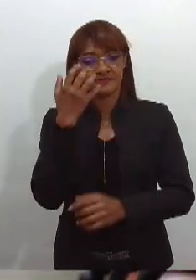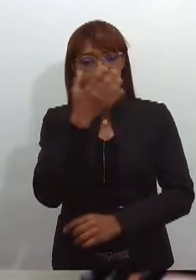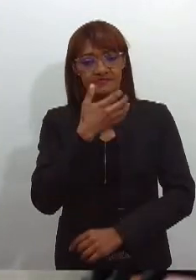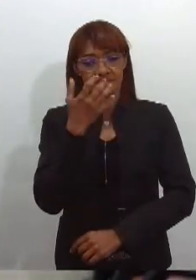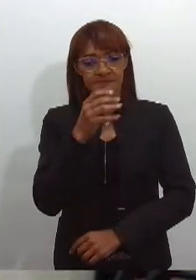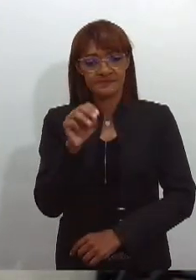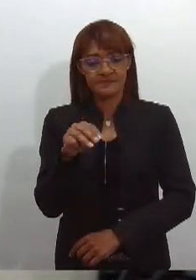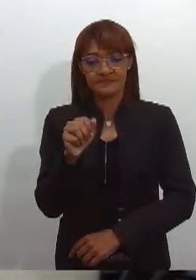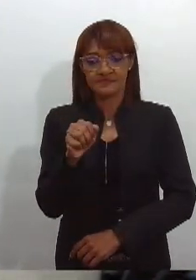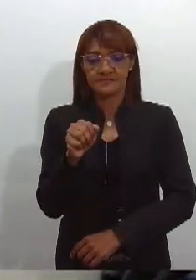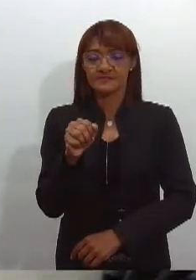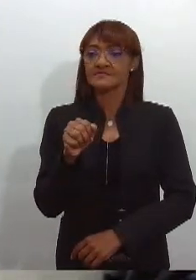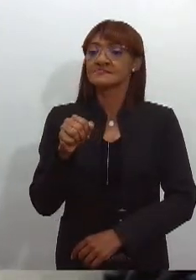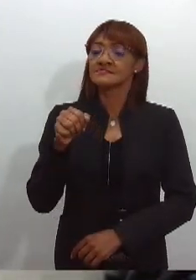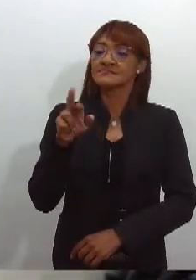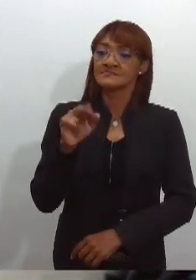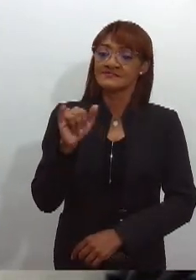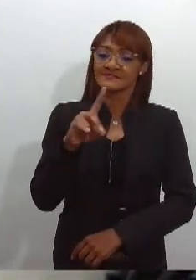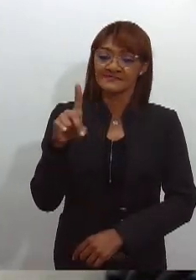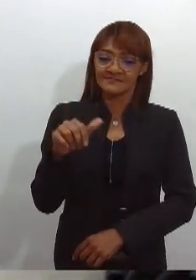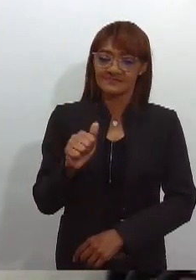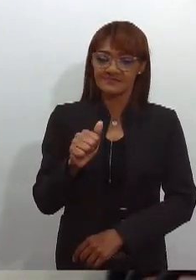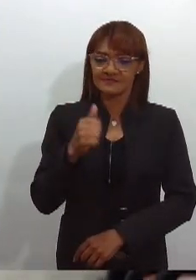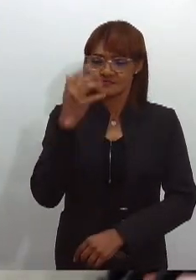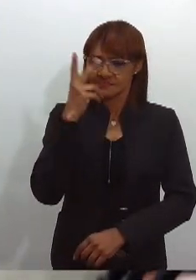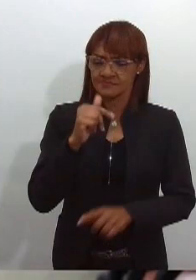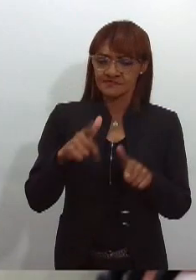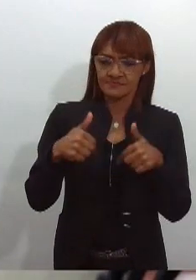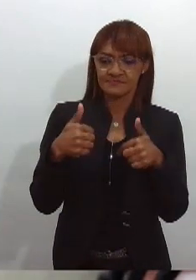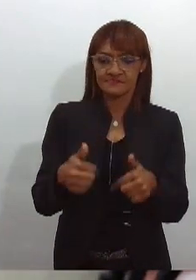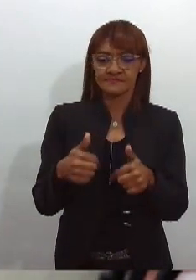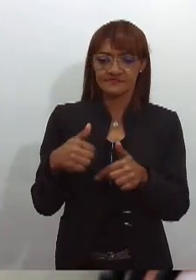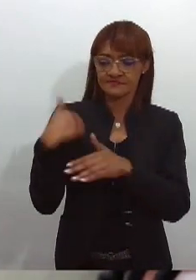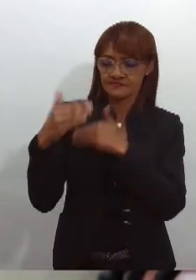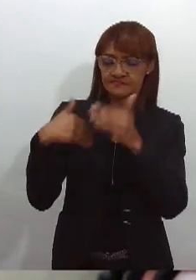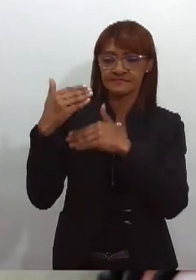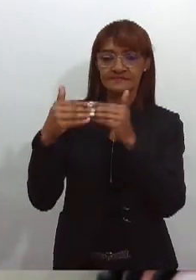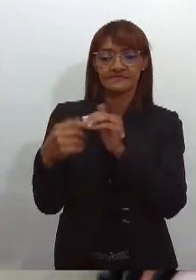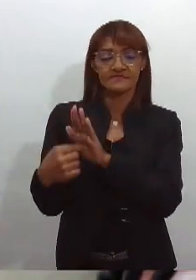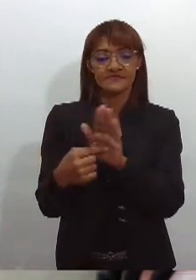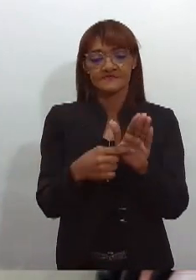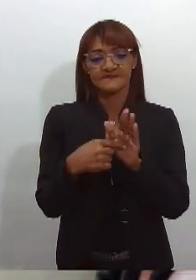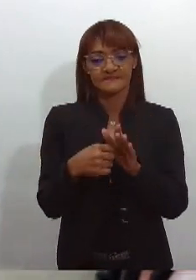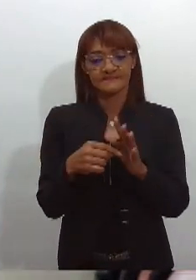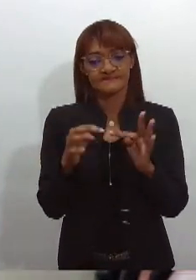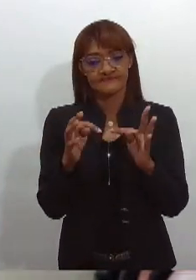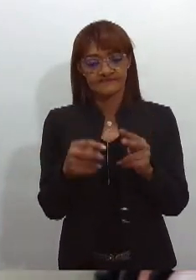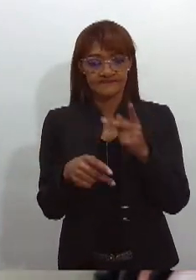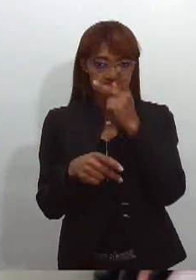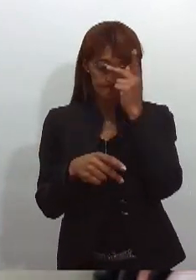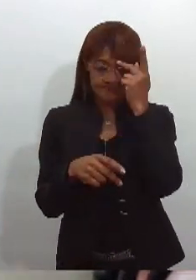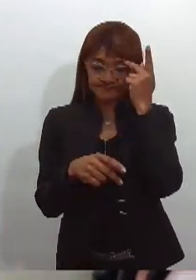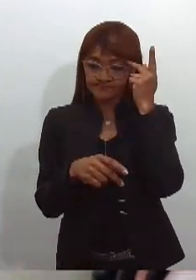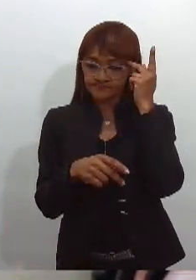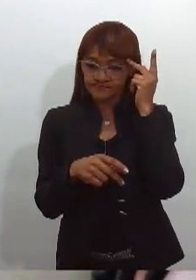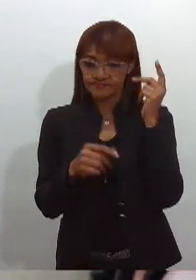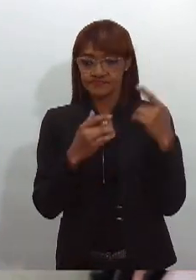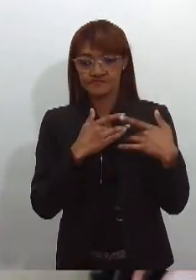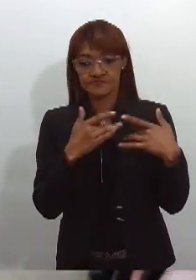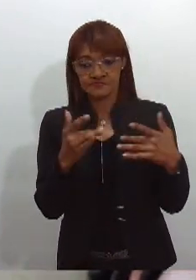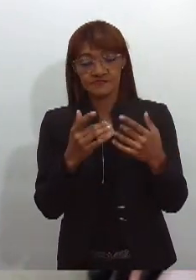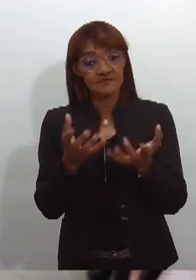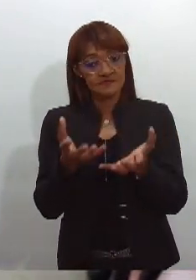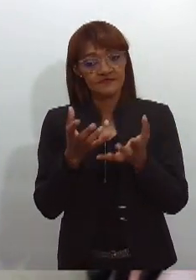uma história de vida bonita, de luta, para ter crescimento e mostrando que as pessoas, quando têm boa vontade, as pessoas querem, crescem na